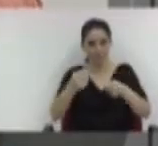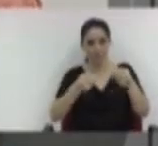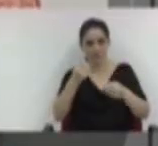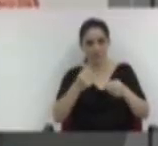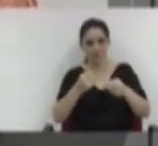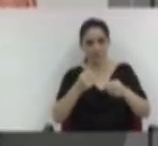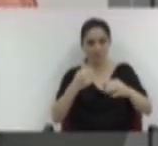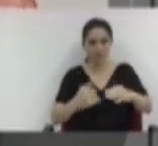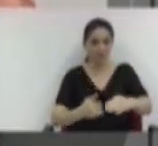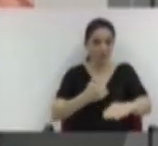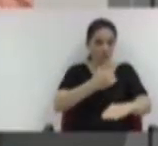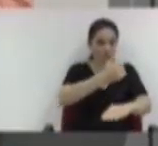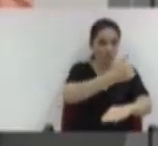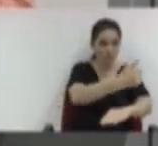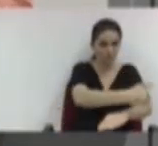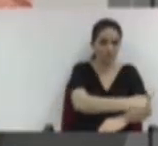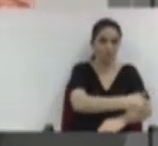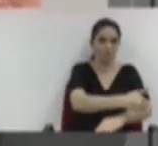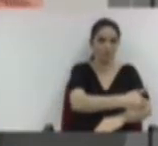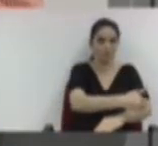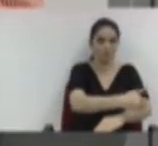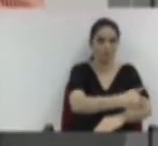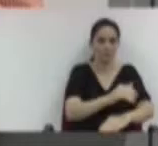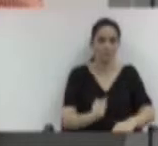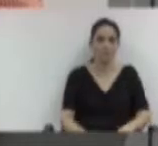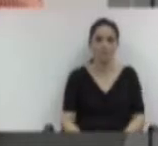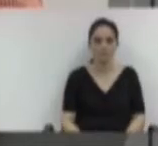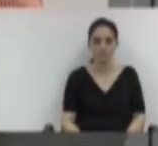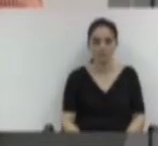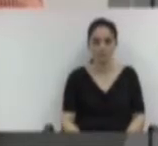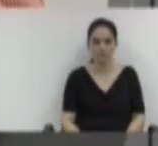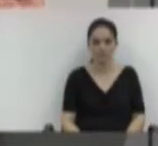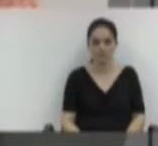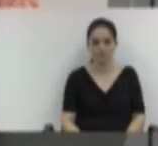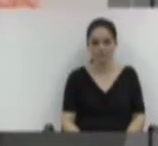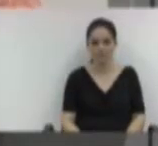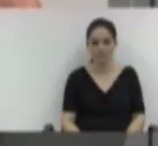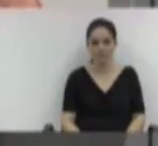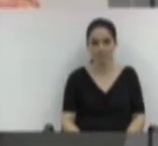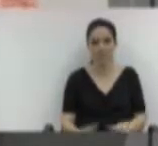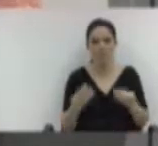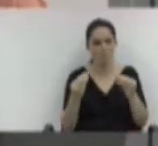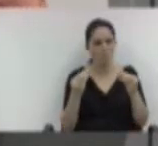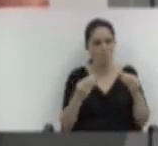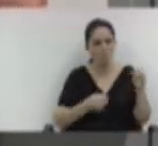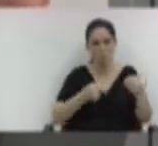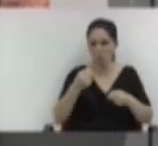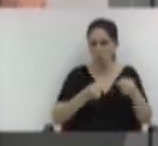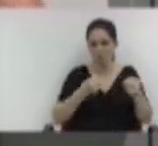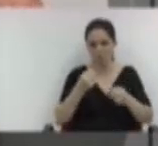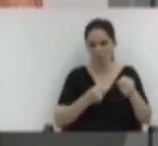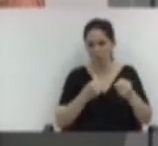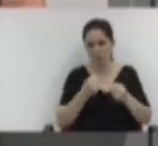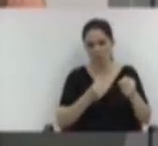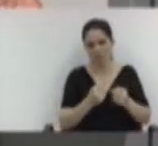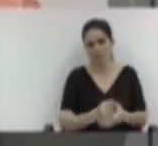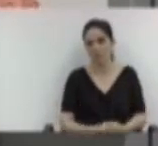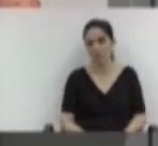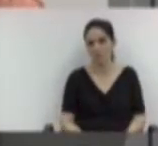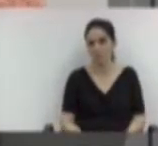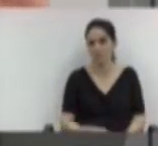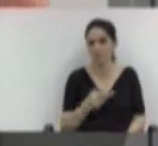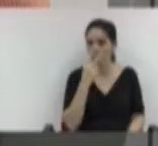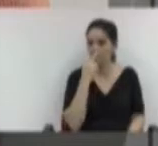todos abaixo, e assim, de dois, três meses para cá, aumentou muito a quantidade de carro, de peças, assim, dá a impressão